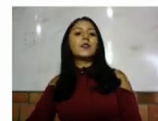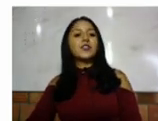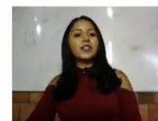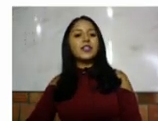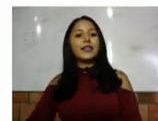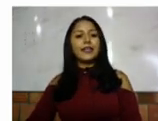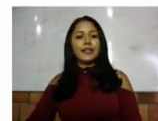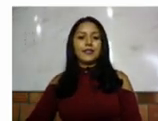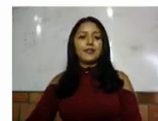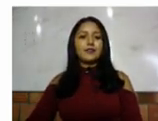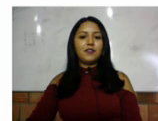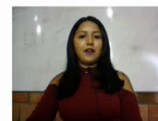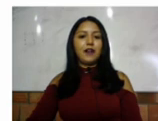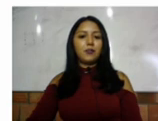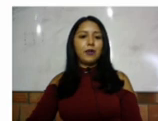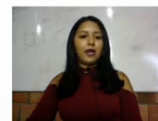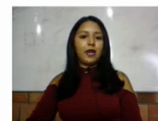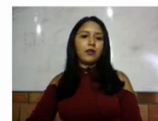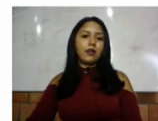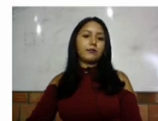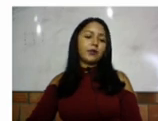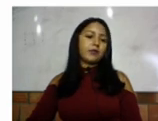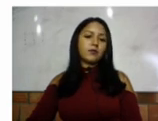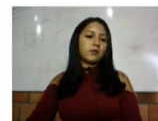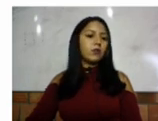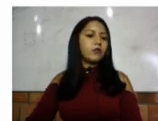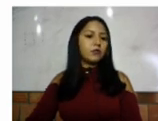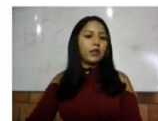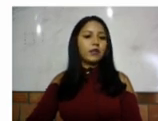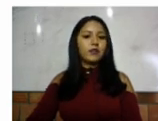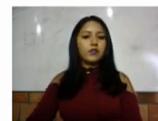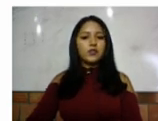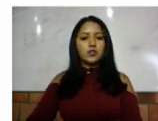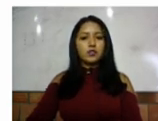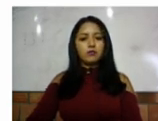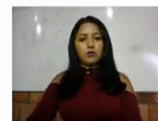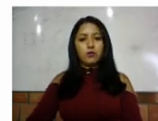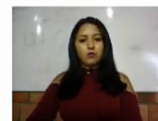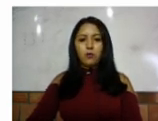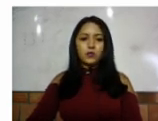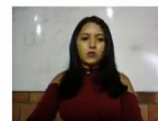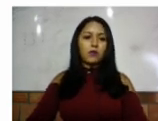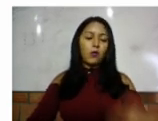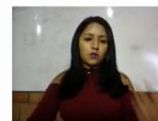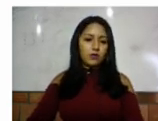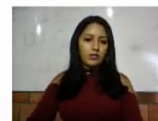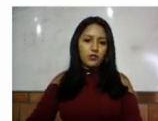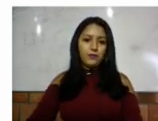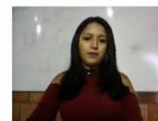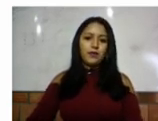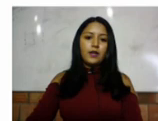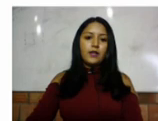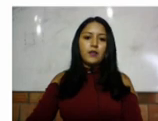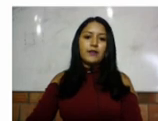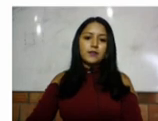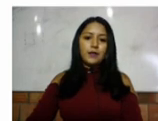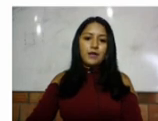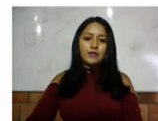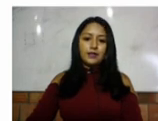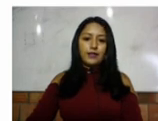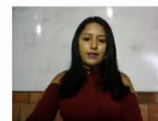palavra atenção de ir se vai no meio ela pode ter um som muito bem de como você uma consoante